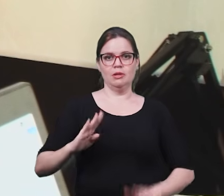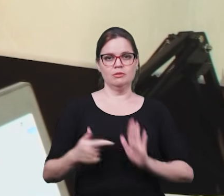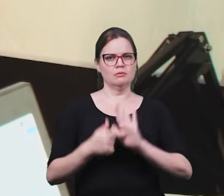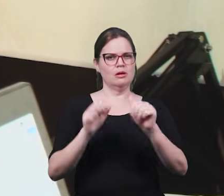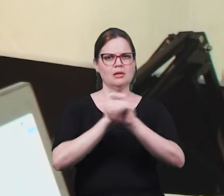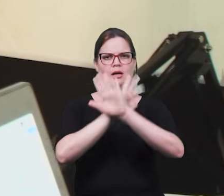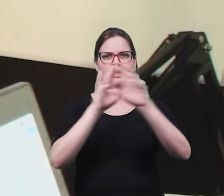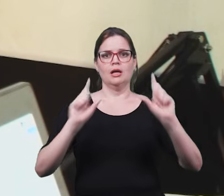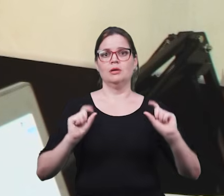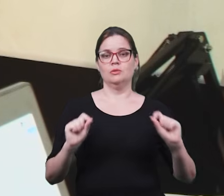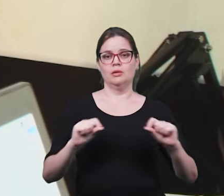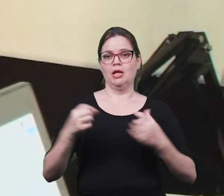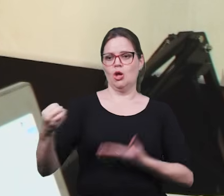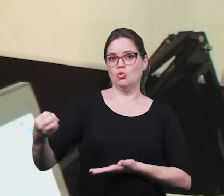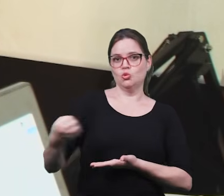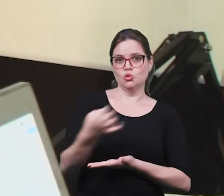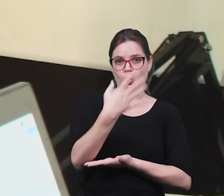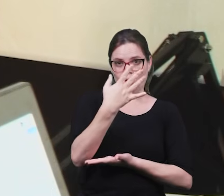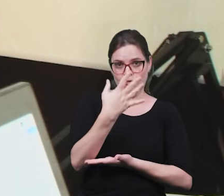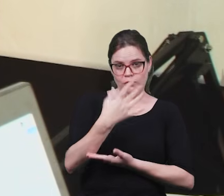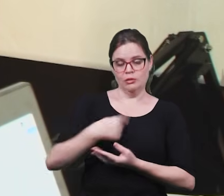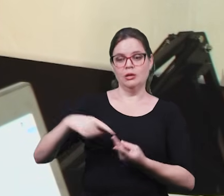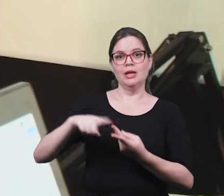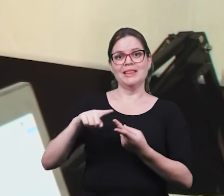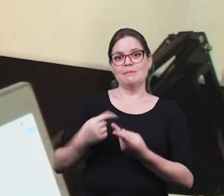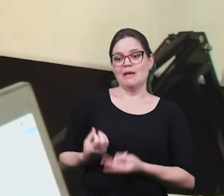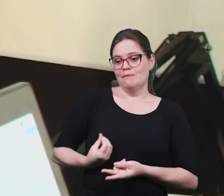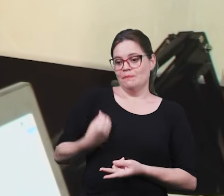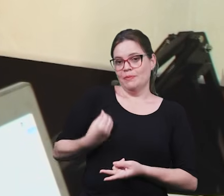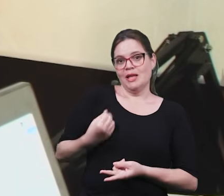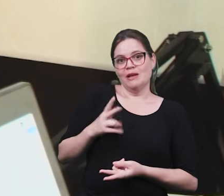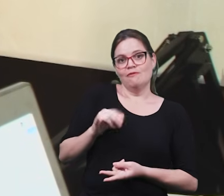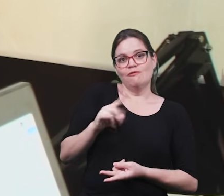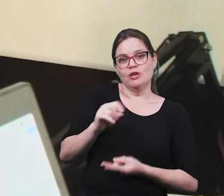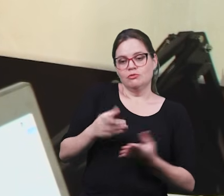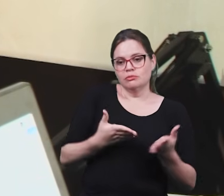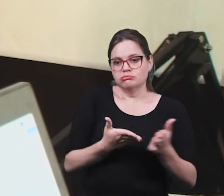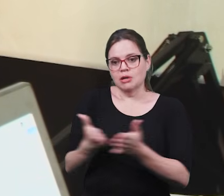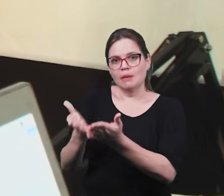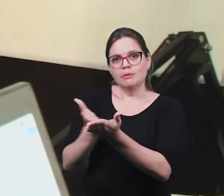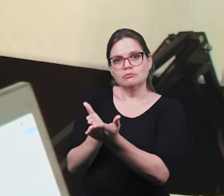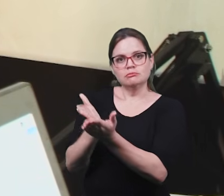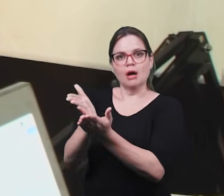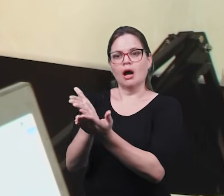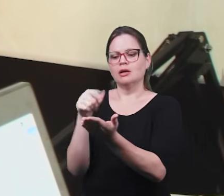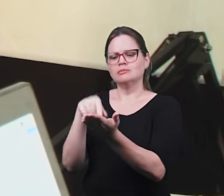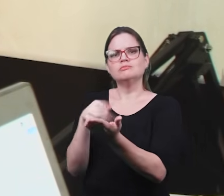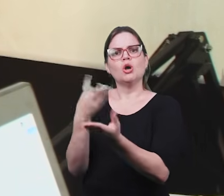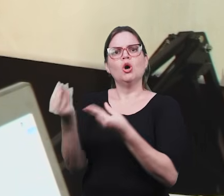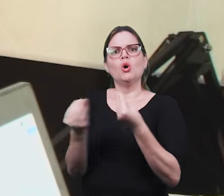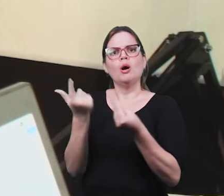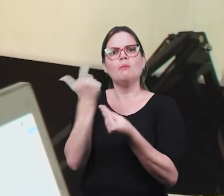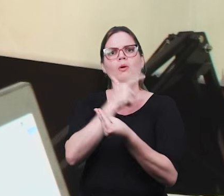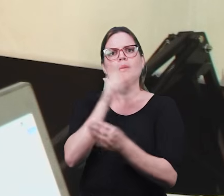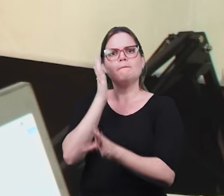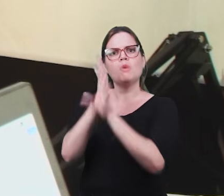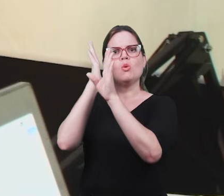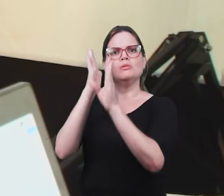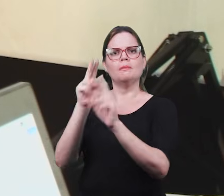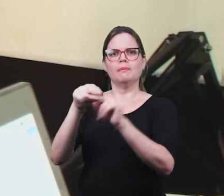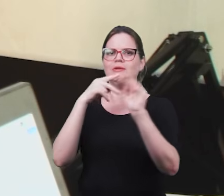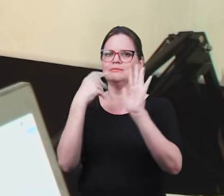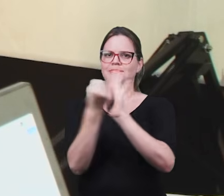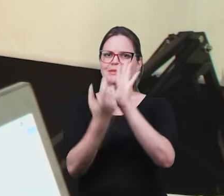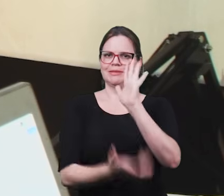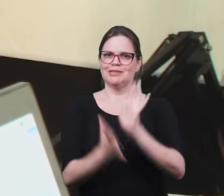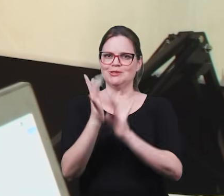clara quando diz que é um novo e vivo caminho que nos foi aberto pelo sangue de Jesus. Nós temos direito de voltar à presença